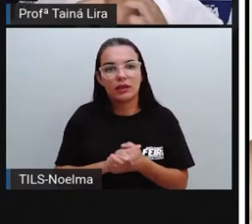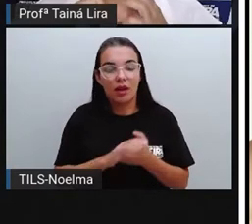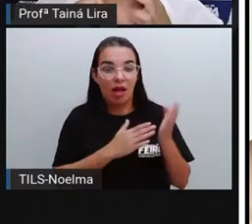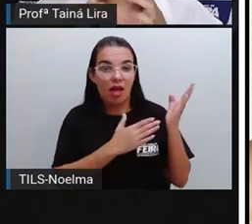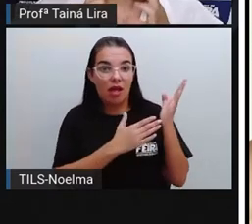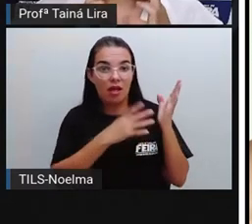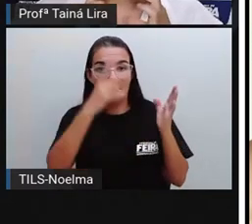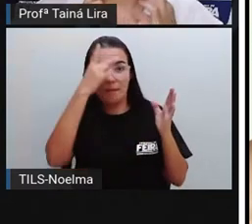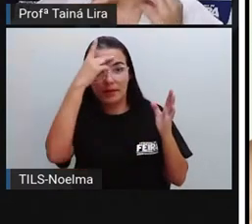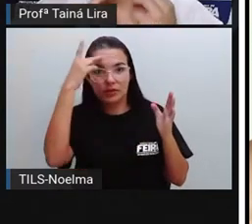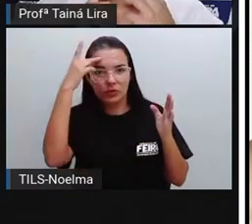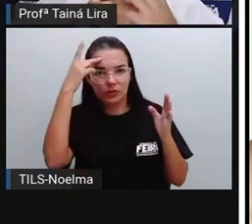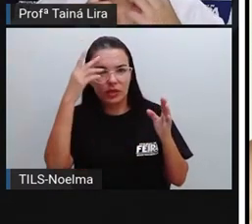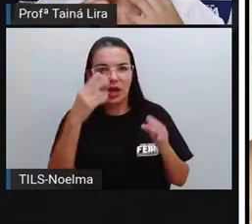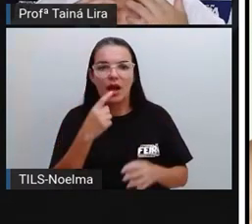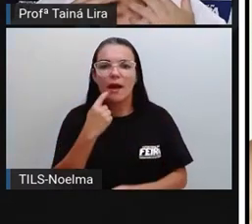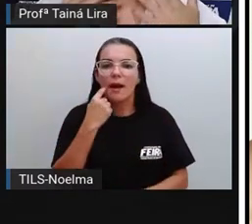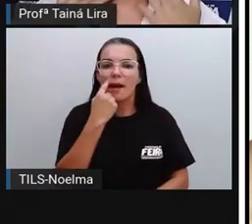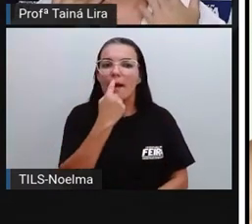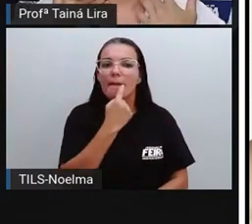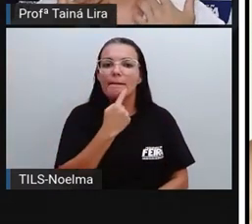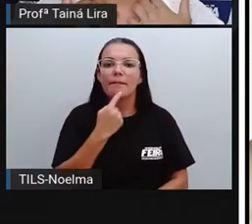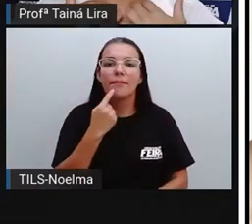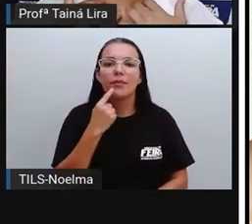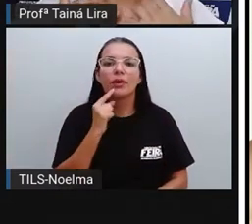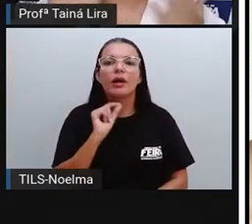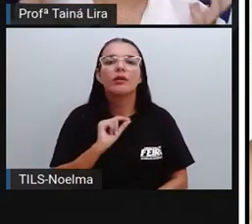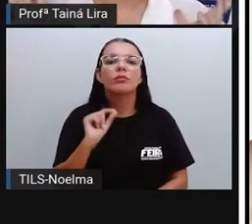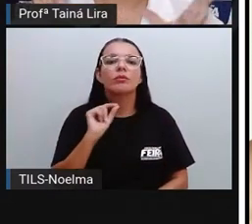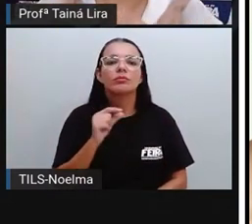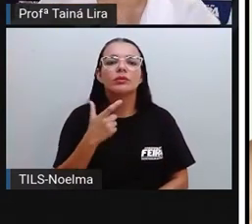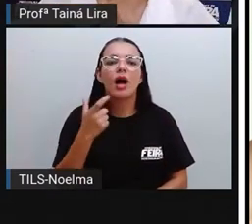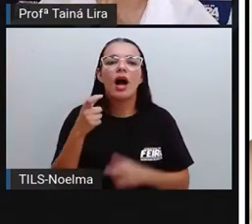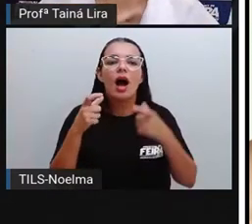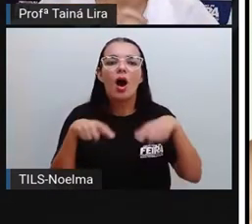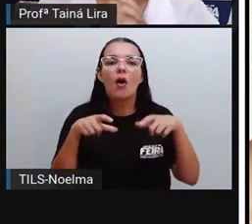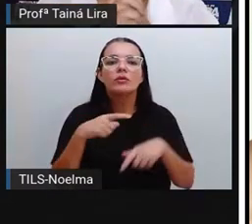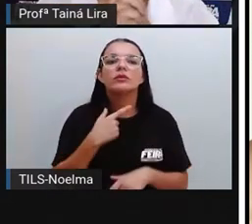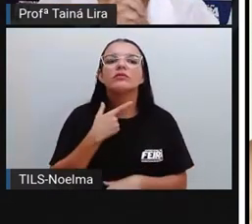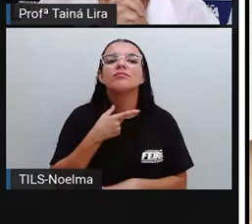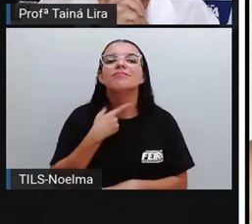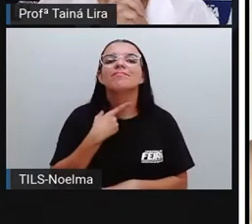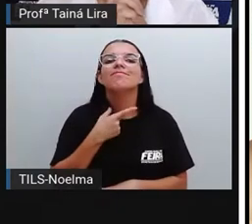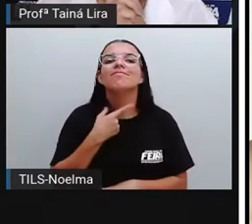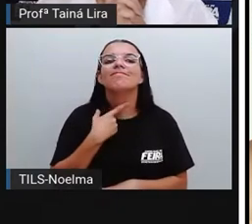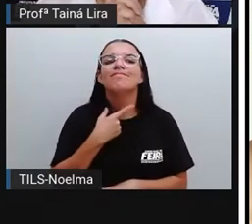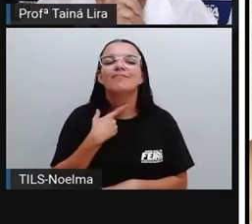Nessas pessoas, a boca tá lá desenhada no pescoço. Por que será?